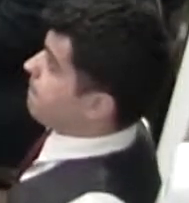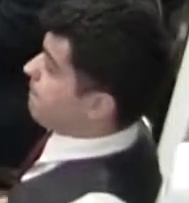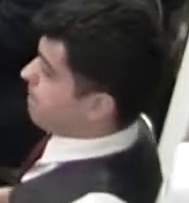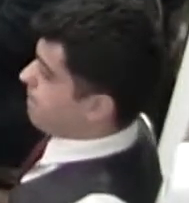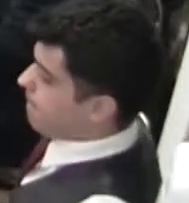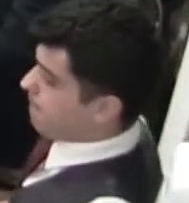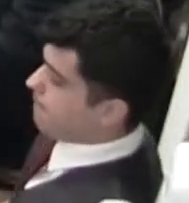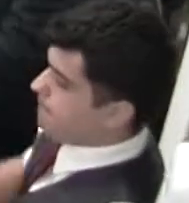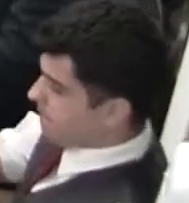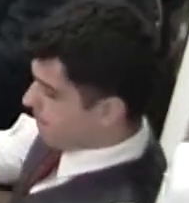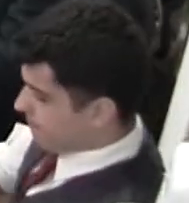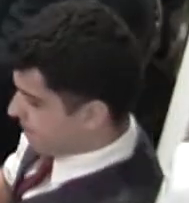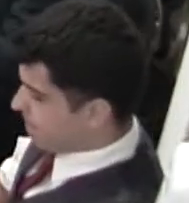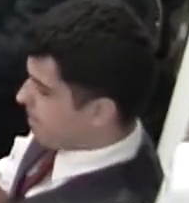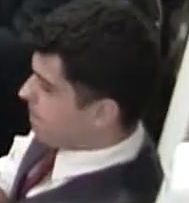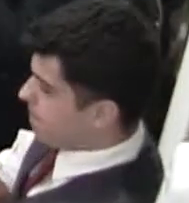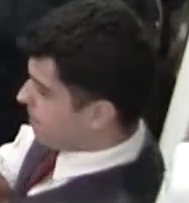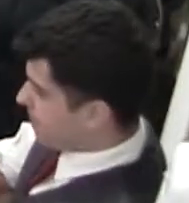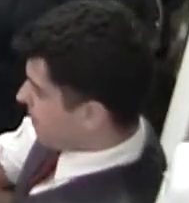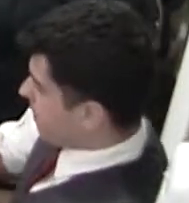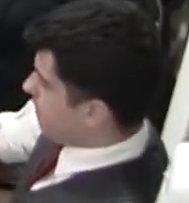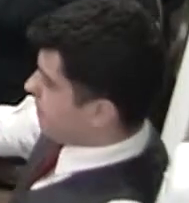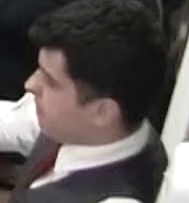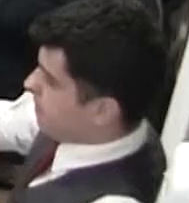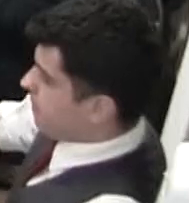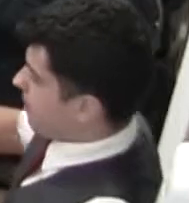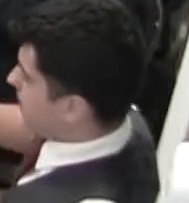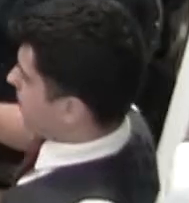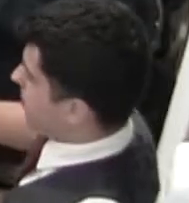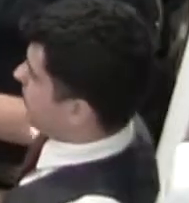conduz. É certo que